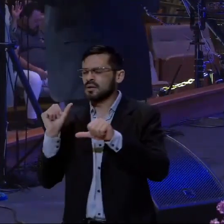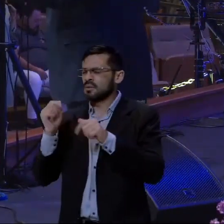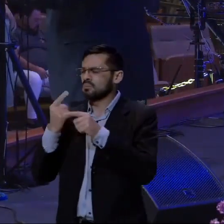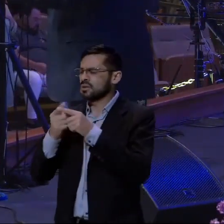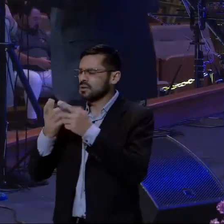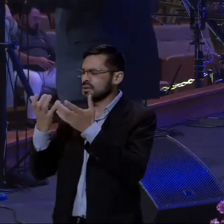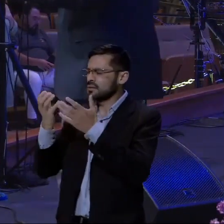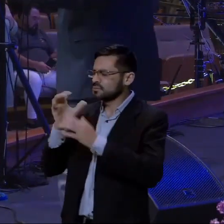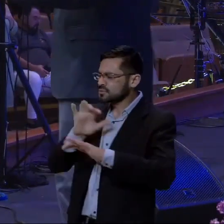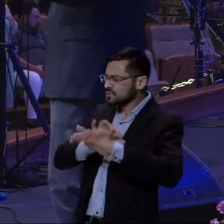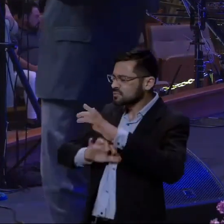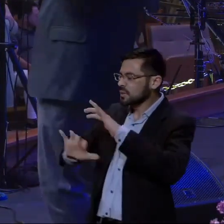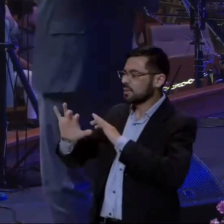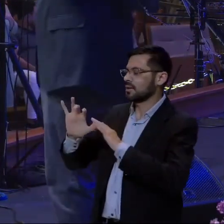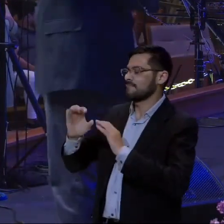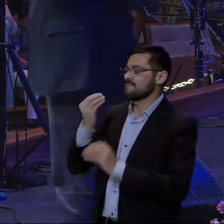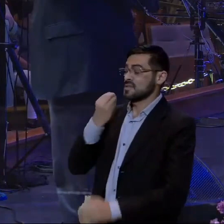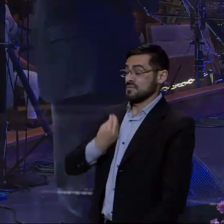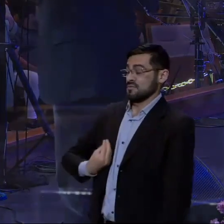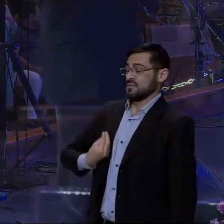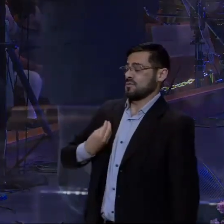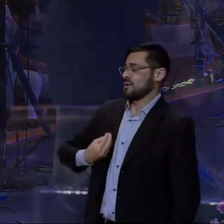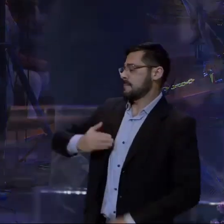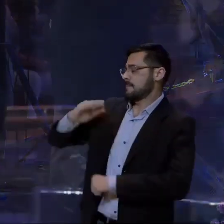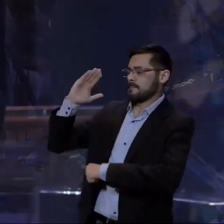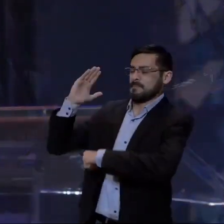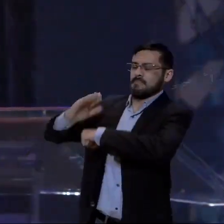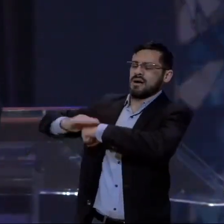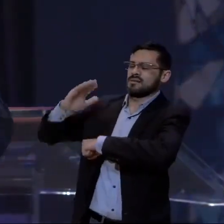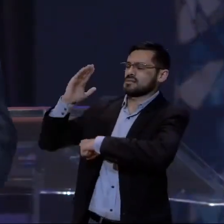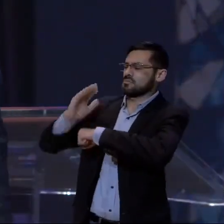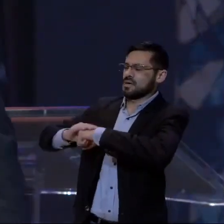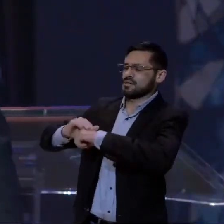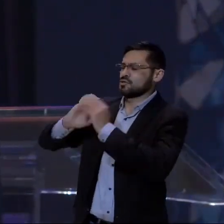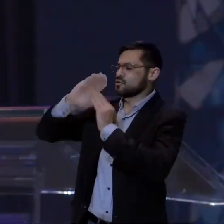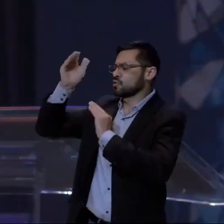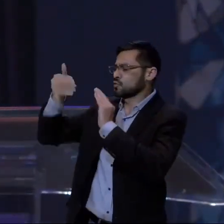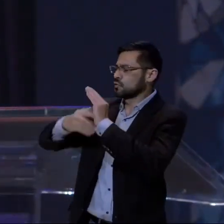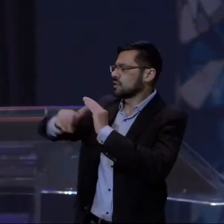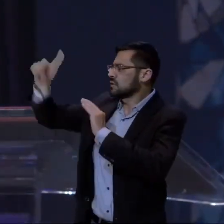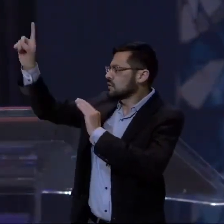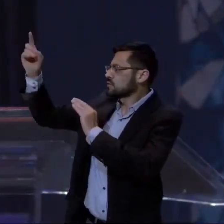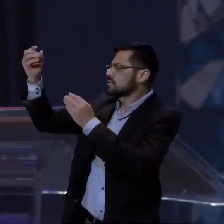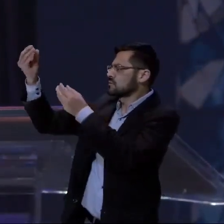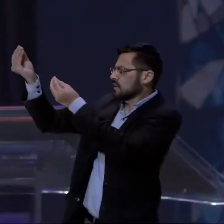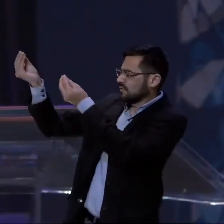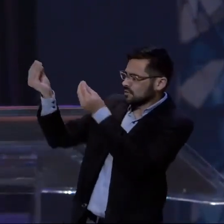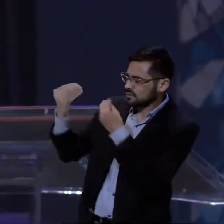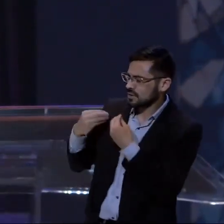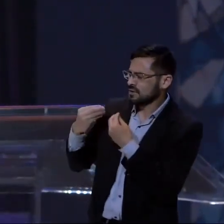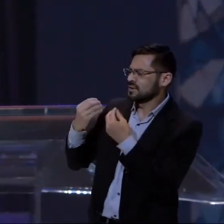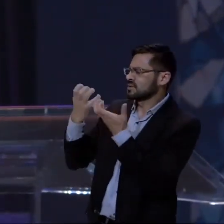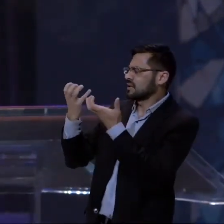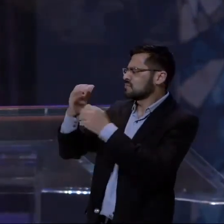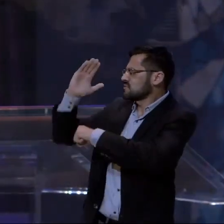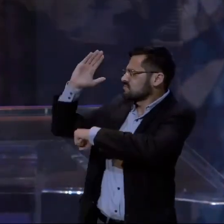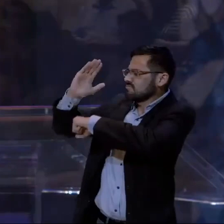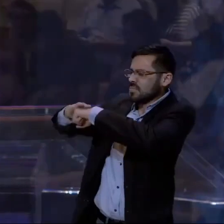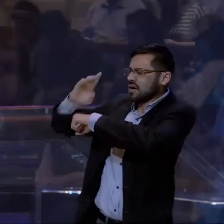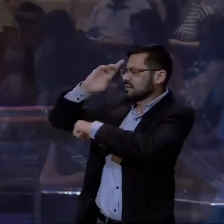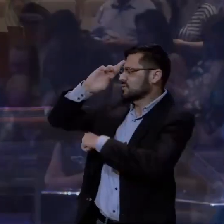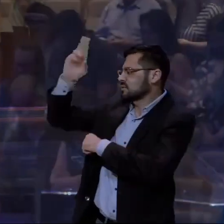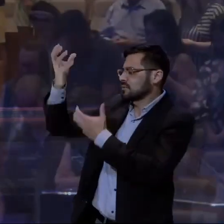preparar para viver muito mais abundantemente além daquilo que o Senhor tem para nós. nós queremos mais do Senhor, nós